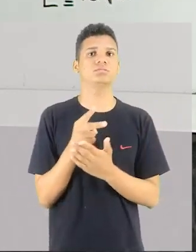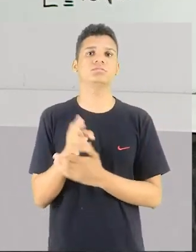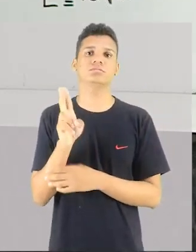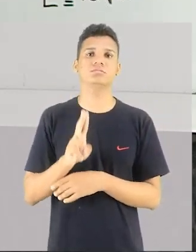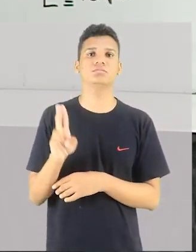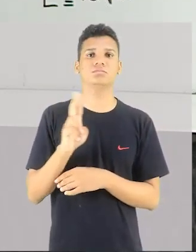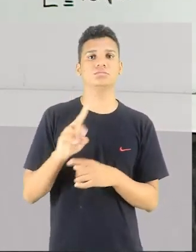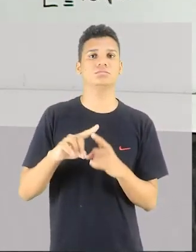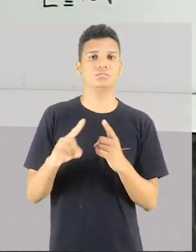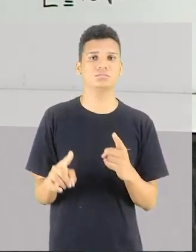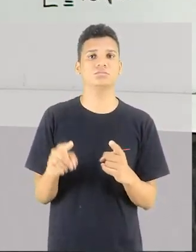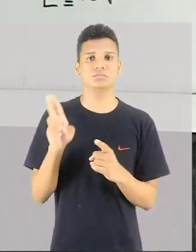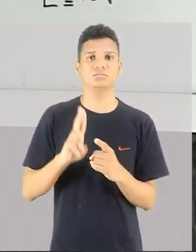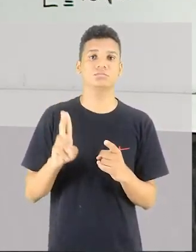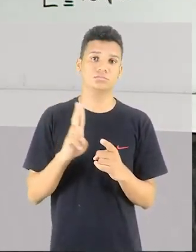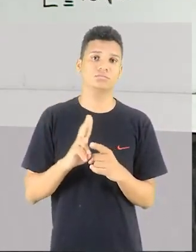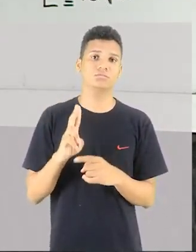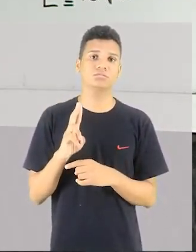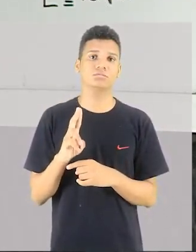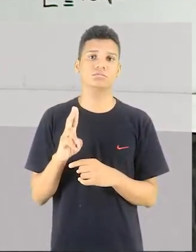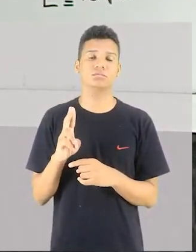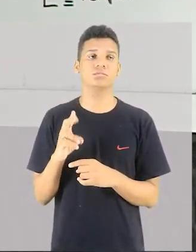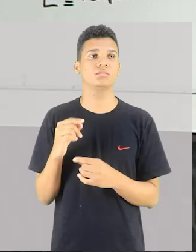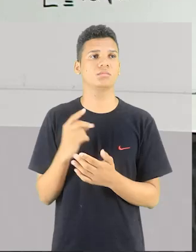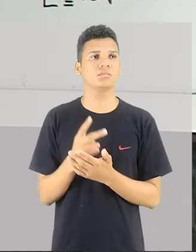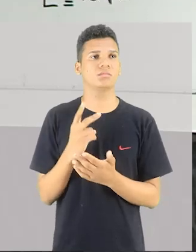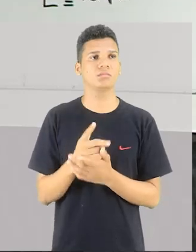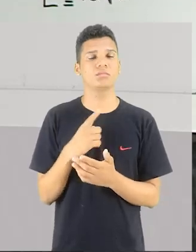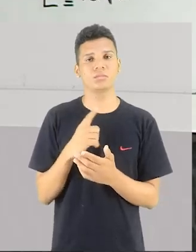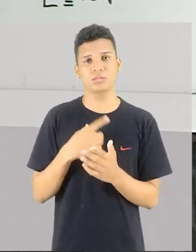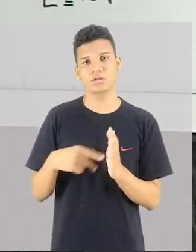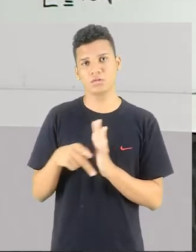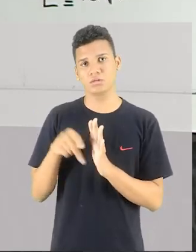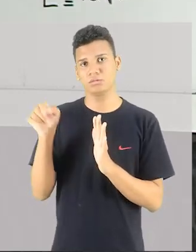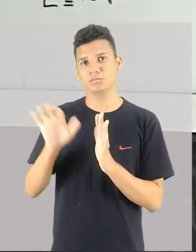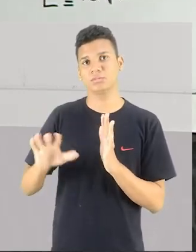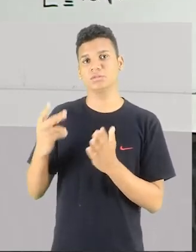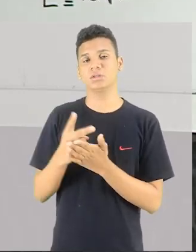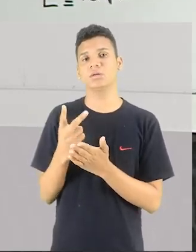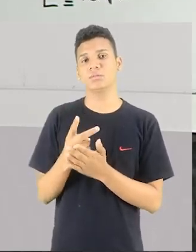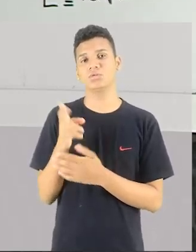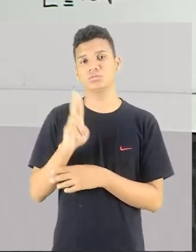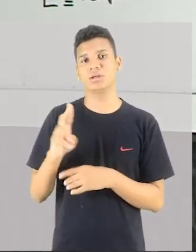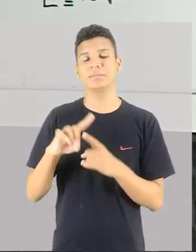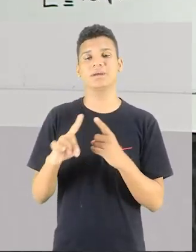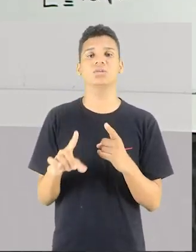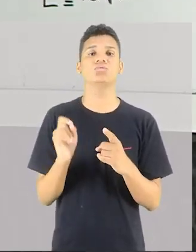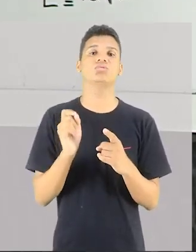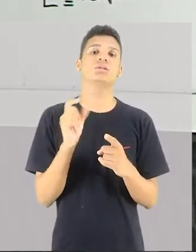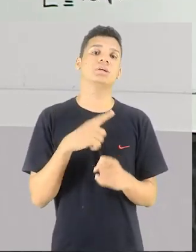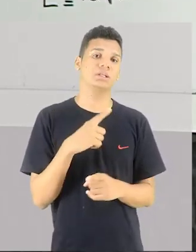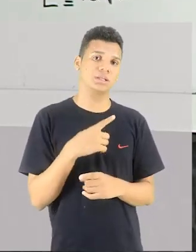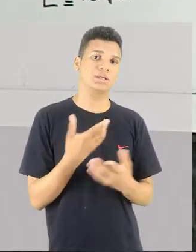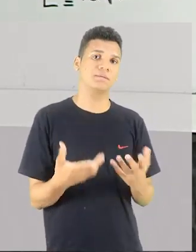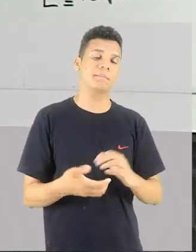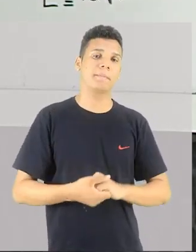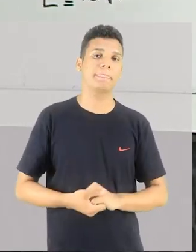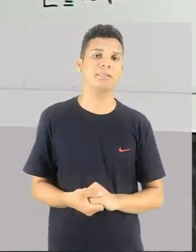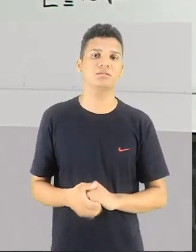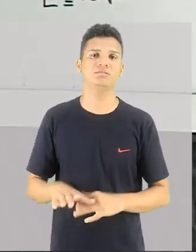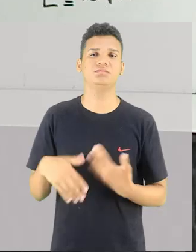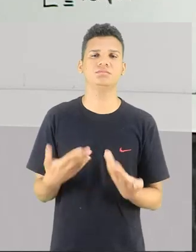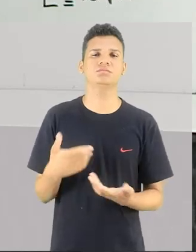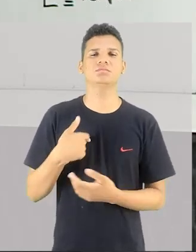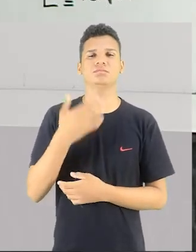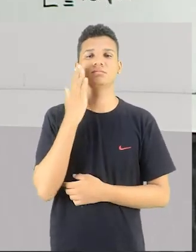material ovo vai ser o material para revertir essa parte externa essa parte que sobrou tá então para eu